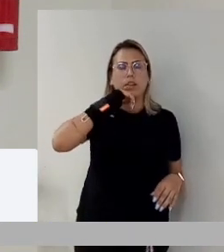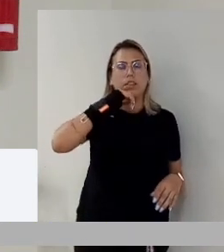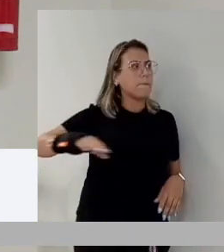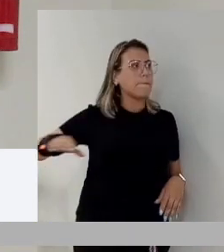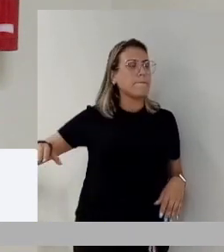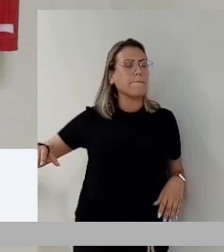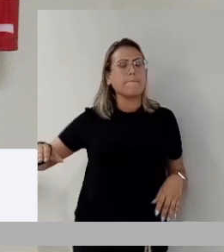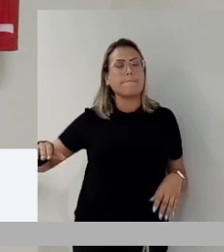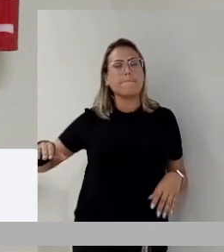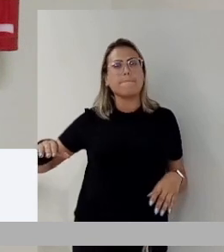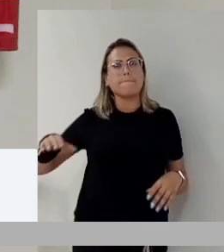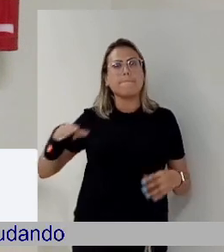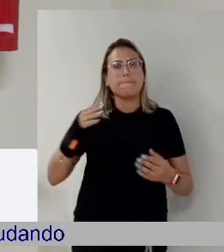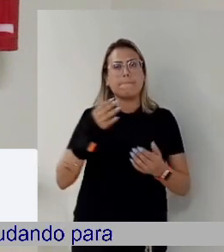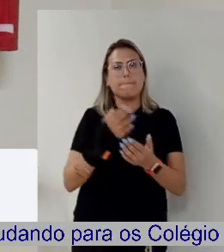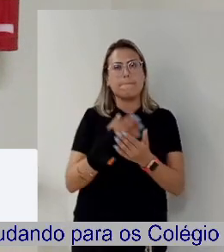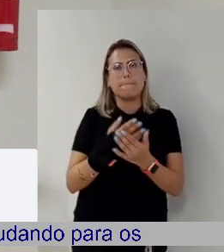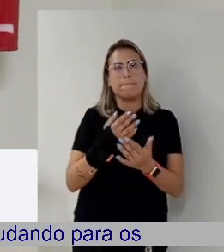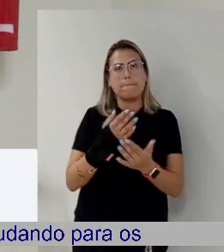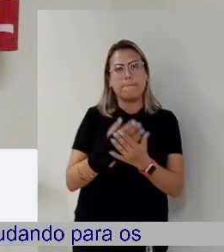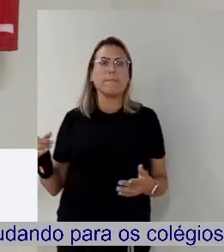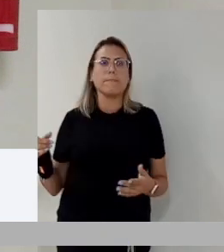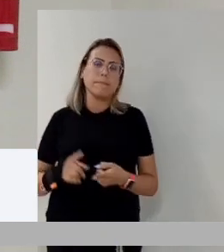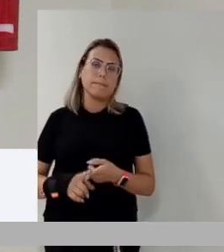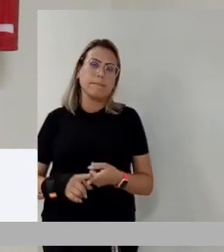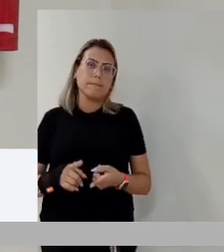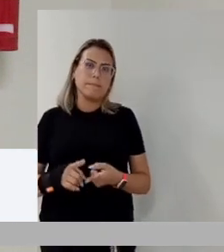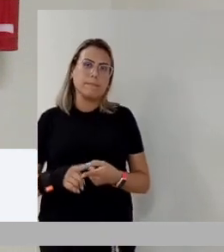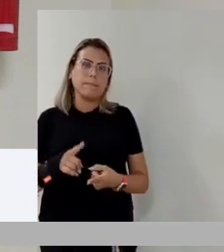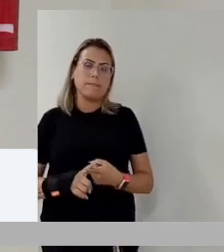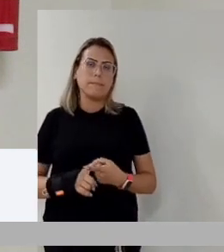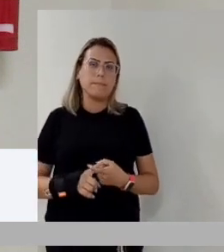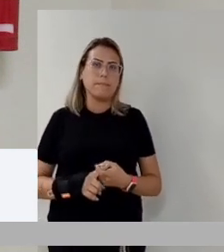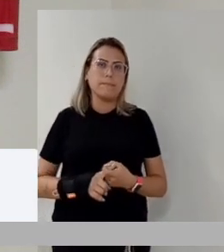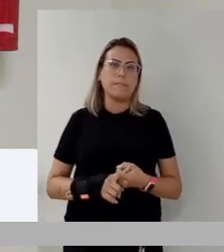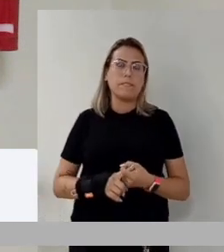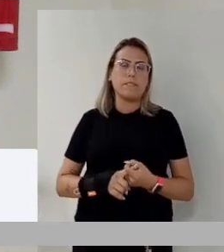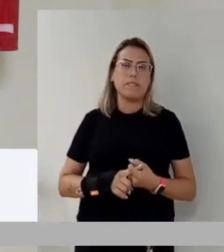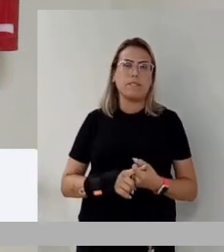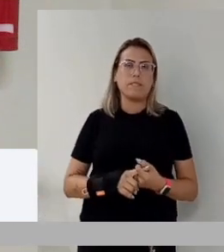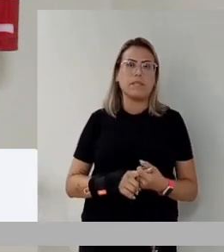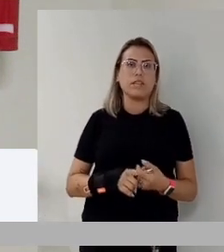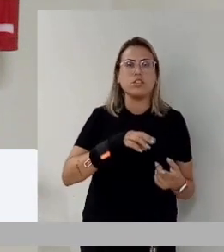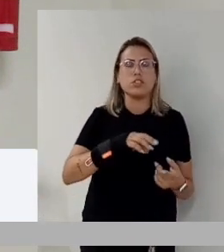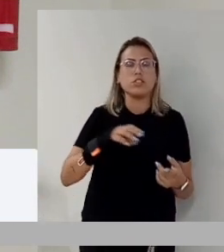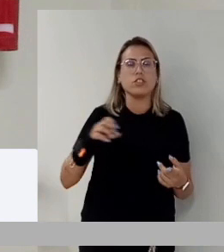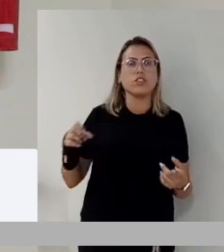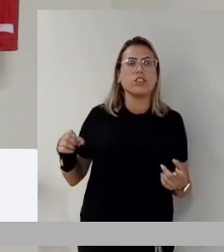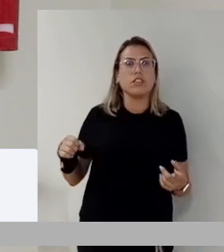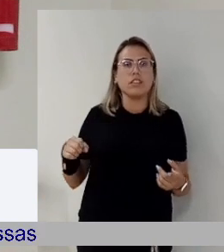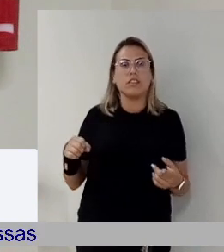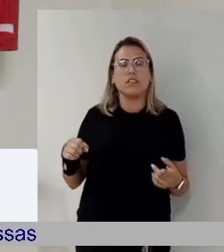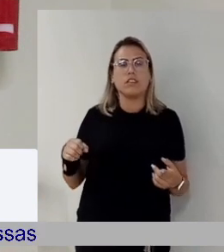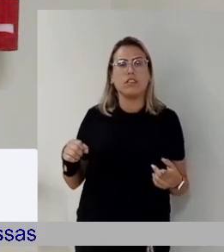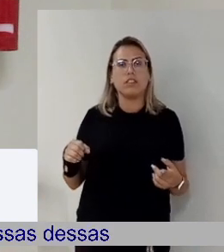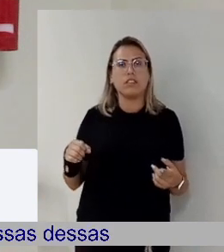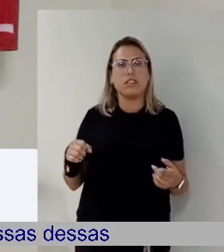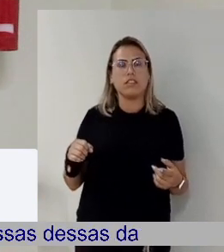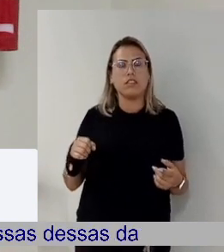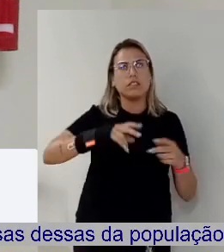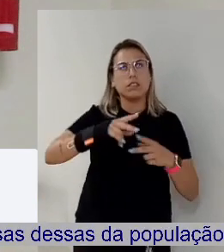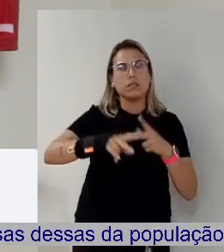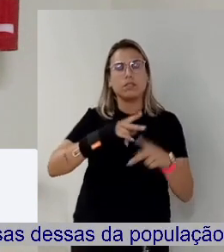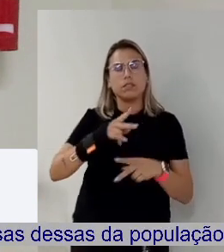né estudando na Esse colégio como também ele tira o fluxo né dessas dessas das da população